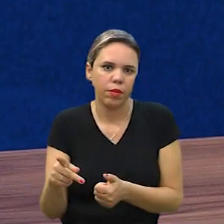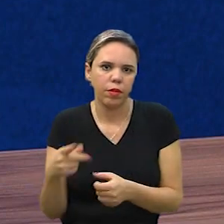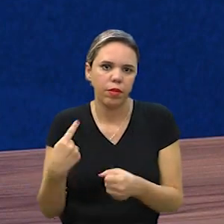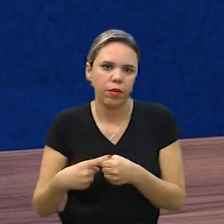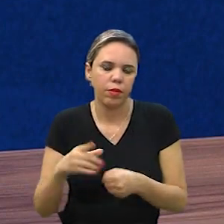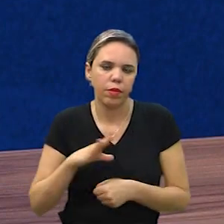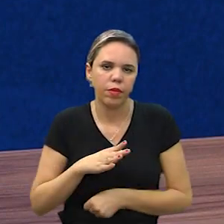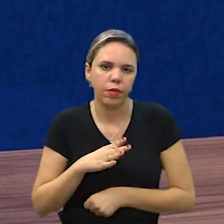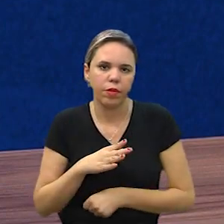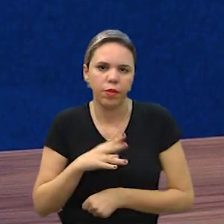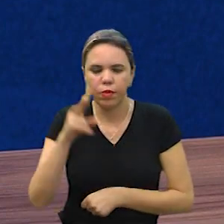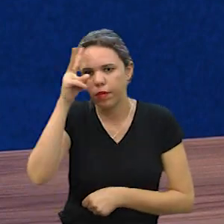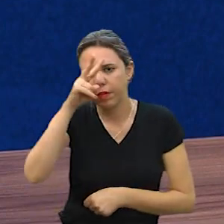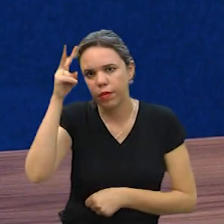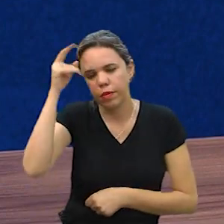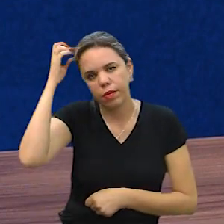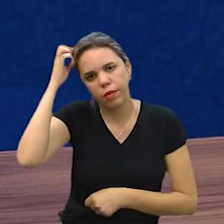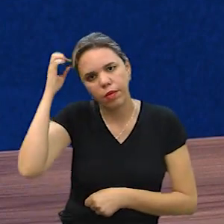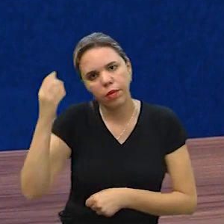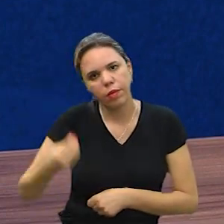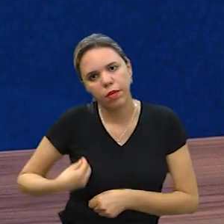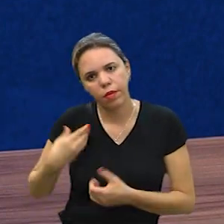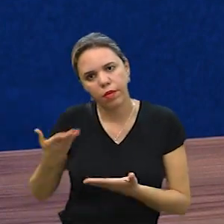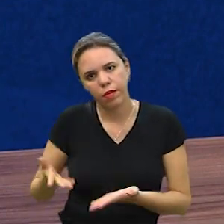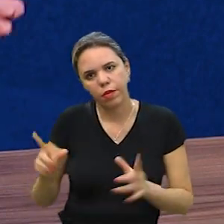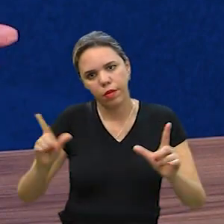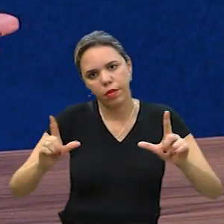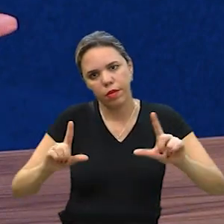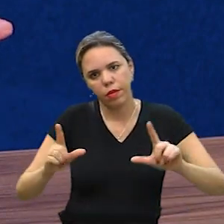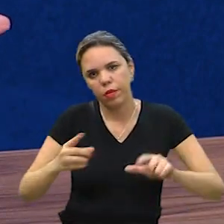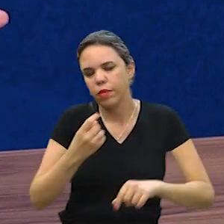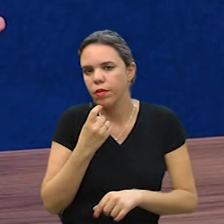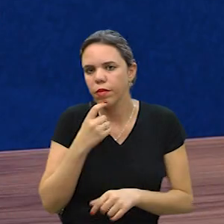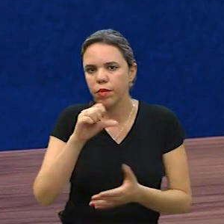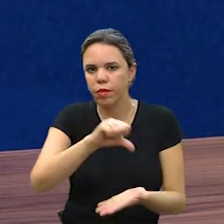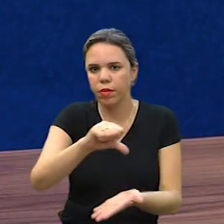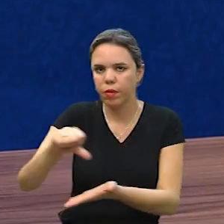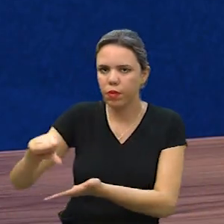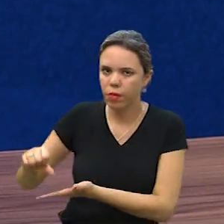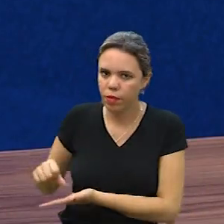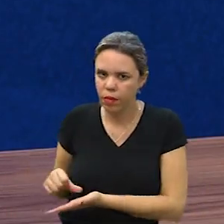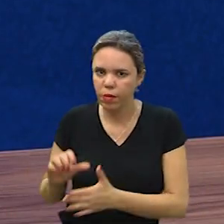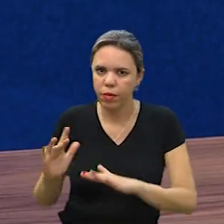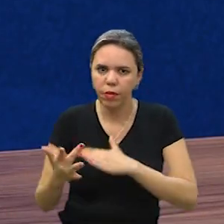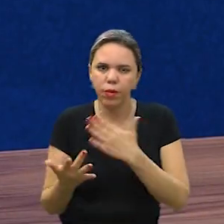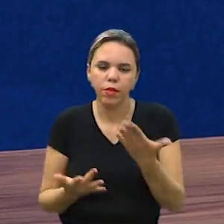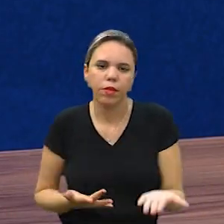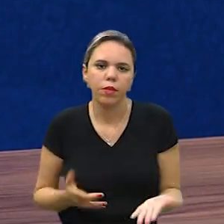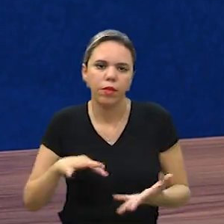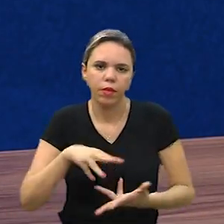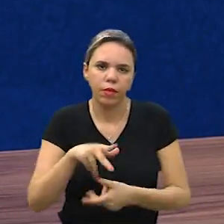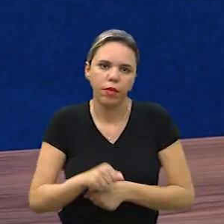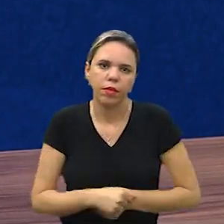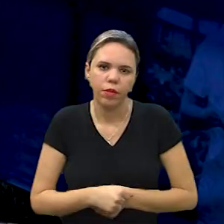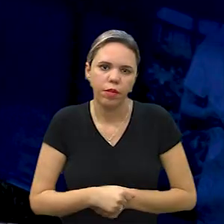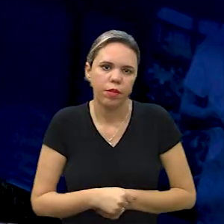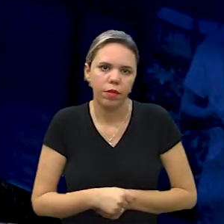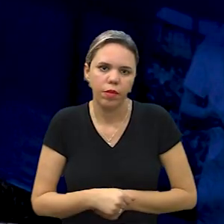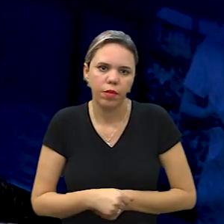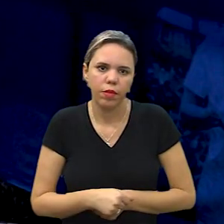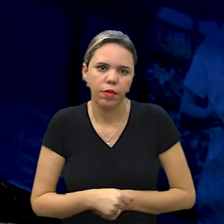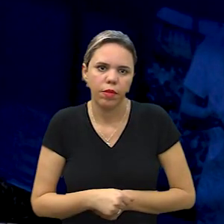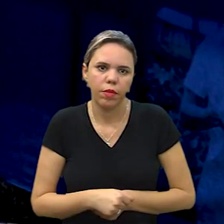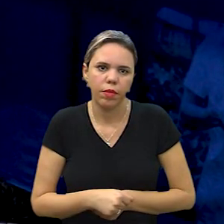seu município. Lembrando que nós estamos na TV para Campinas e região, mas nas redes sociais para o mundo todo.